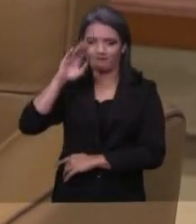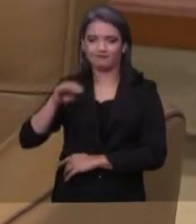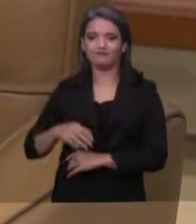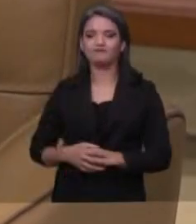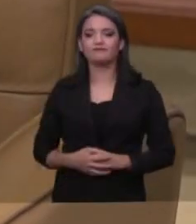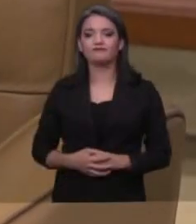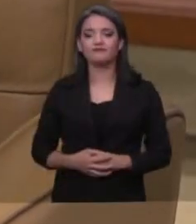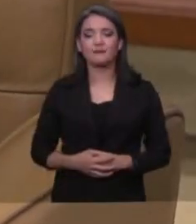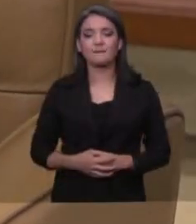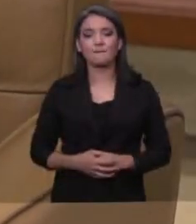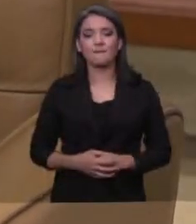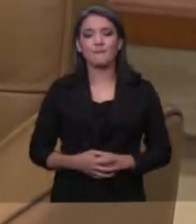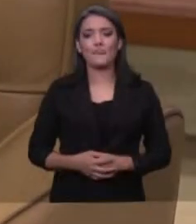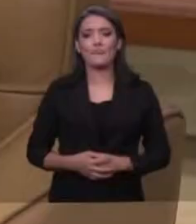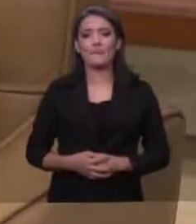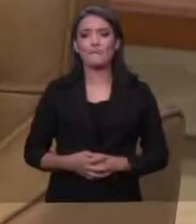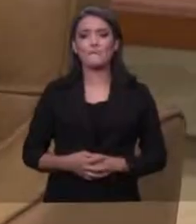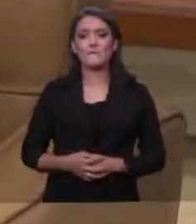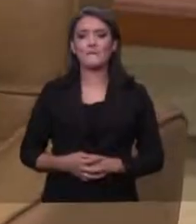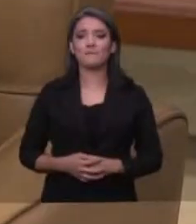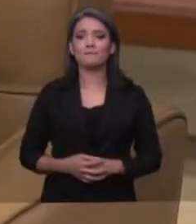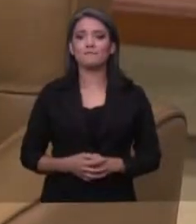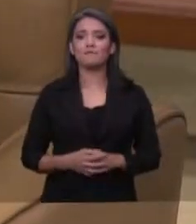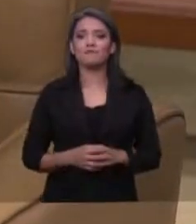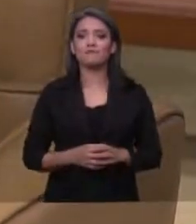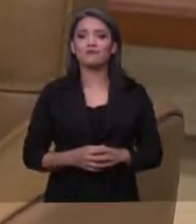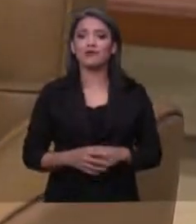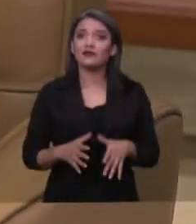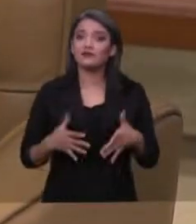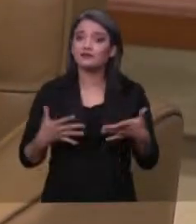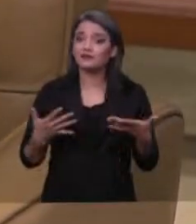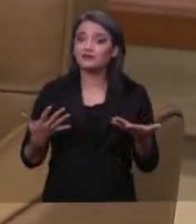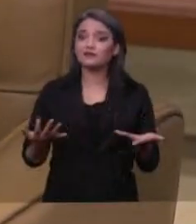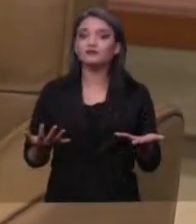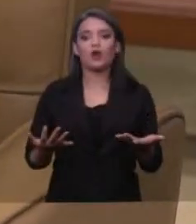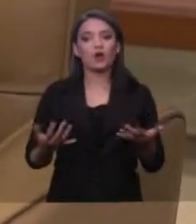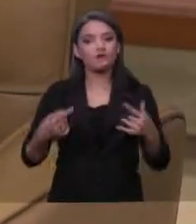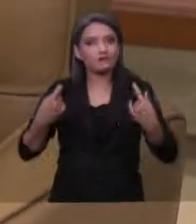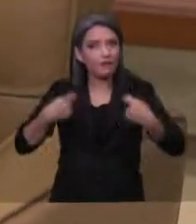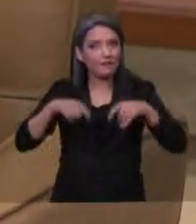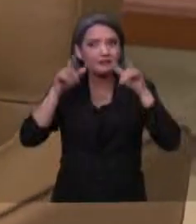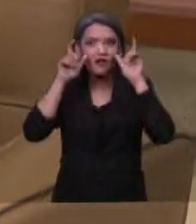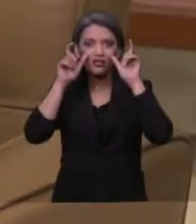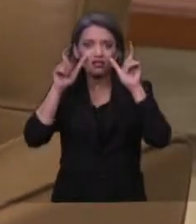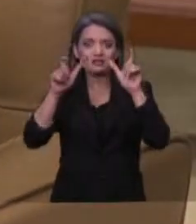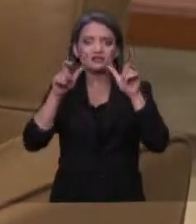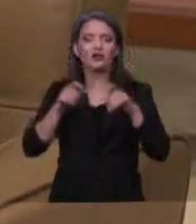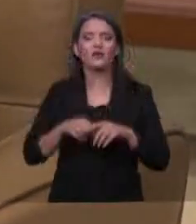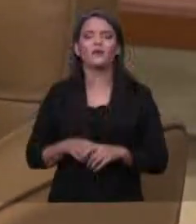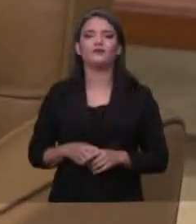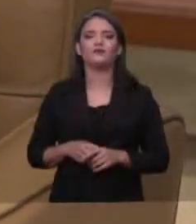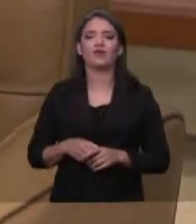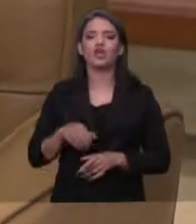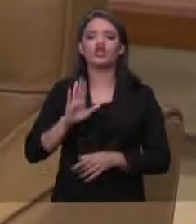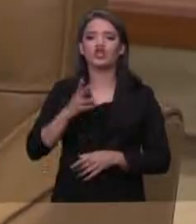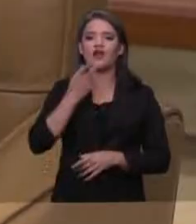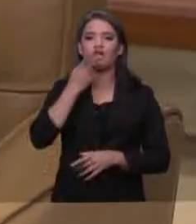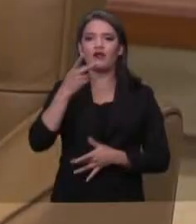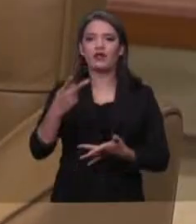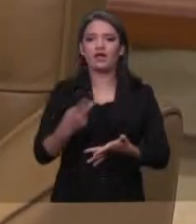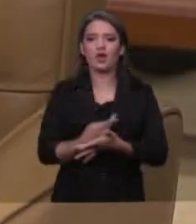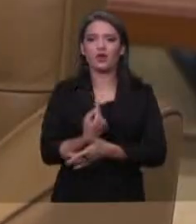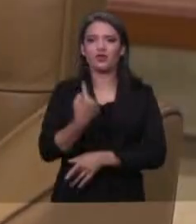Então, isto tem algo que precisa ser olhado. Já falei aqui do episódio do 12